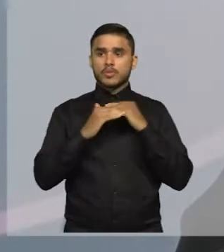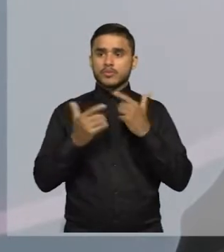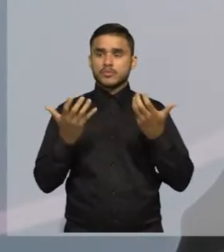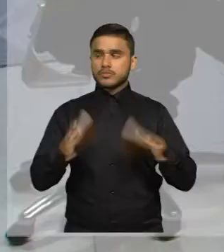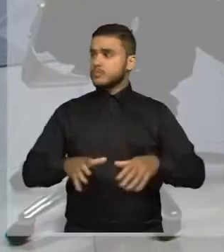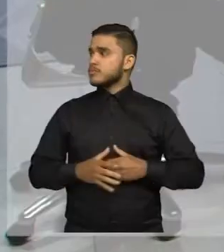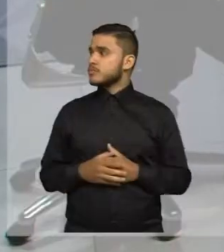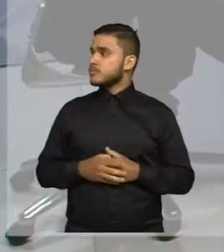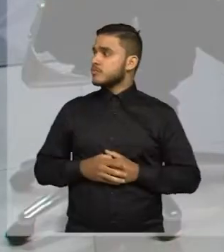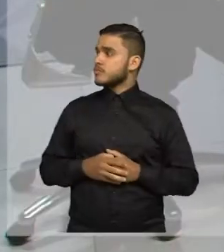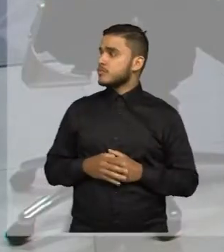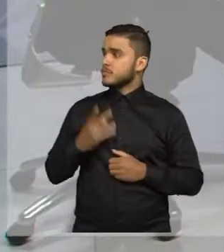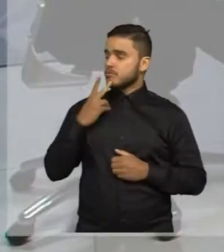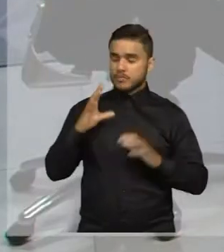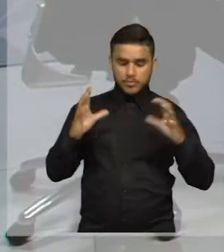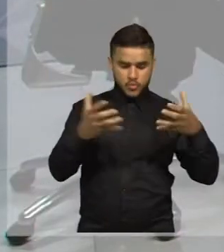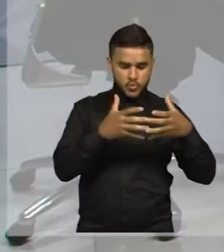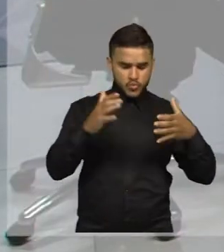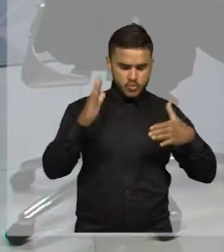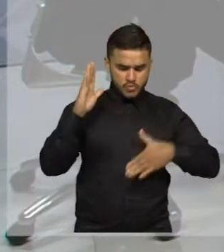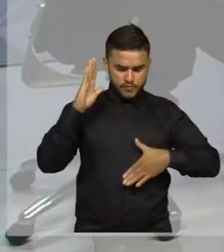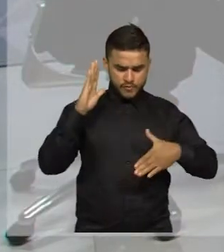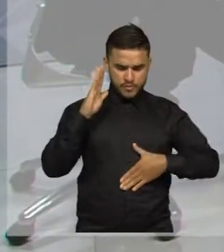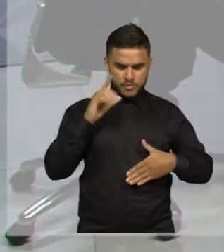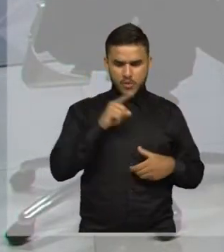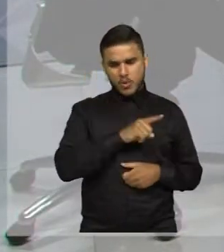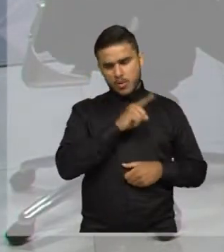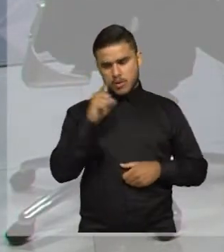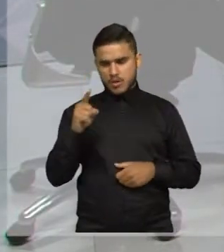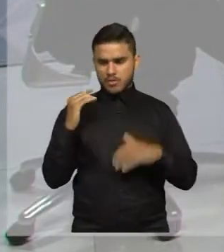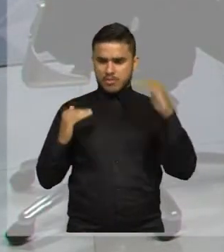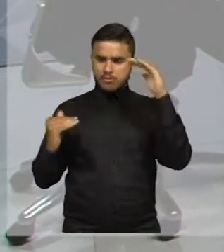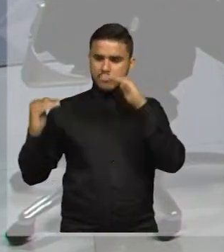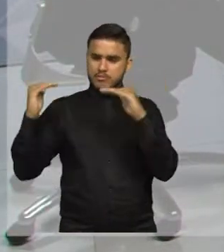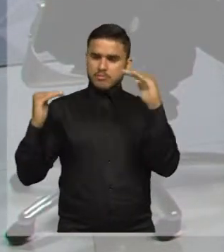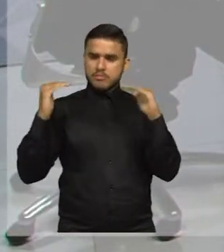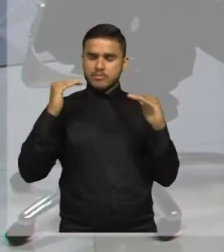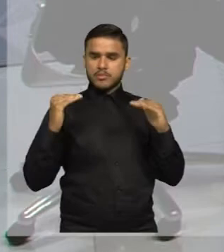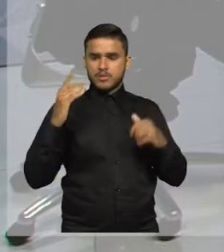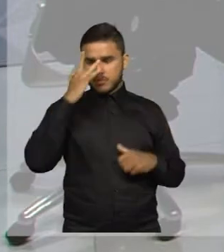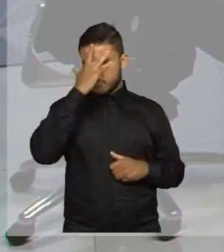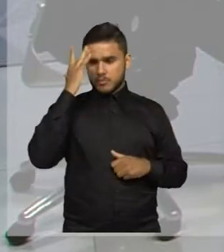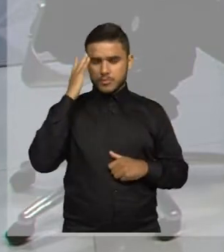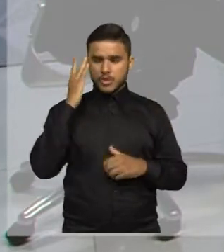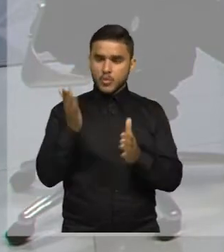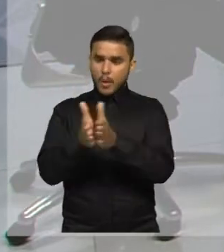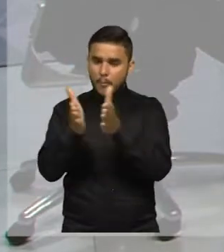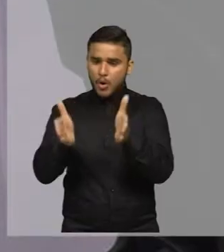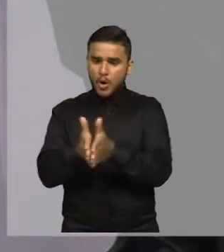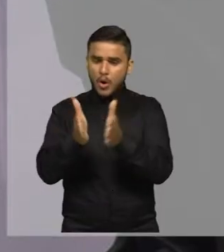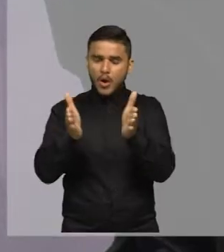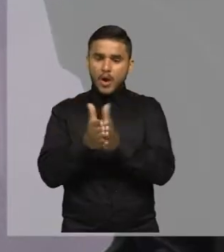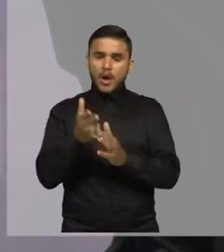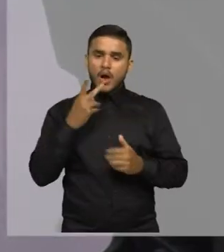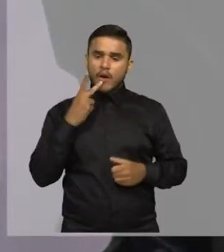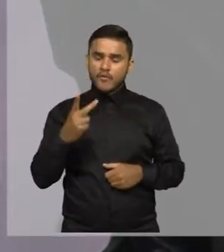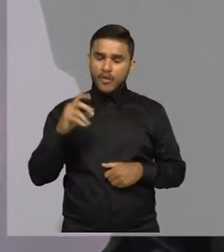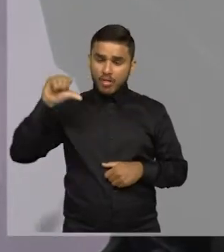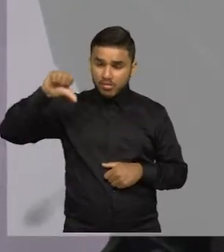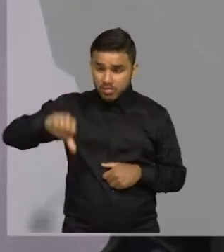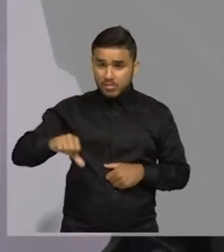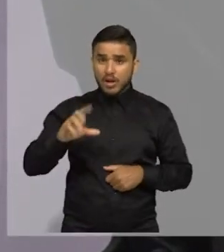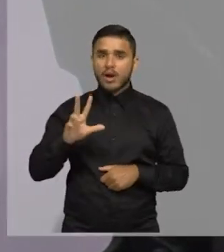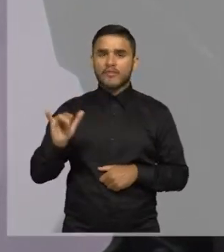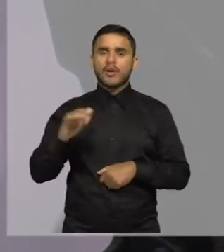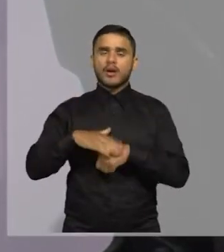mas quando você associa o crime à desigualdade, você está dizendo que são as condições desiguais e desiguais para pior